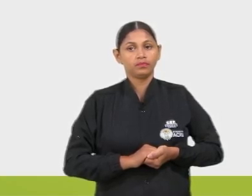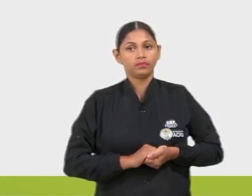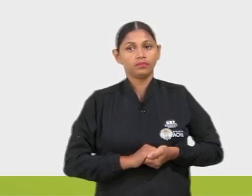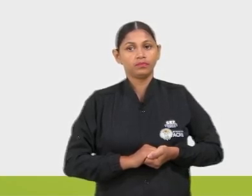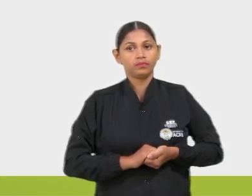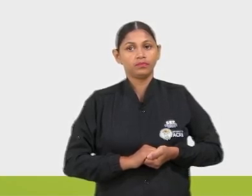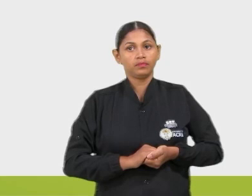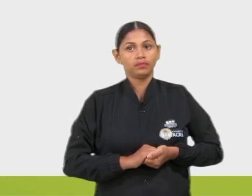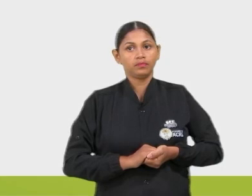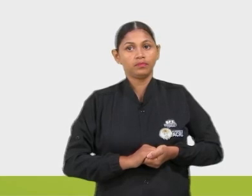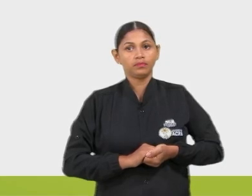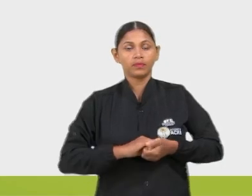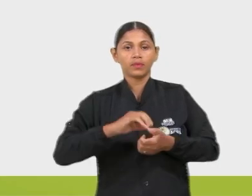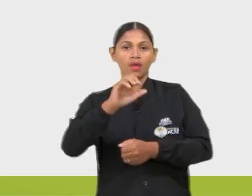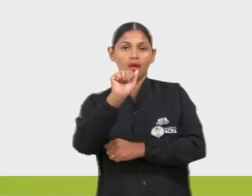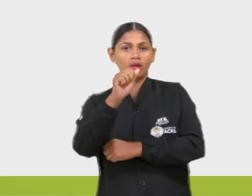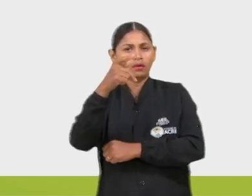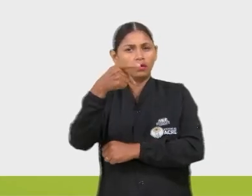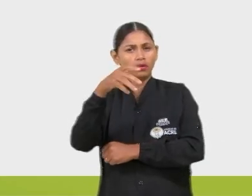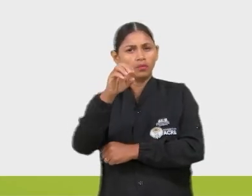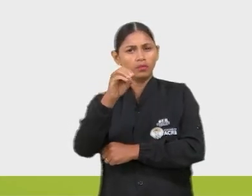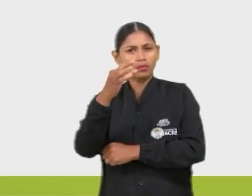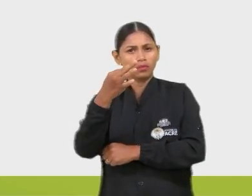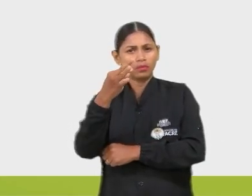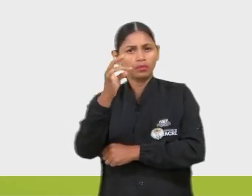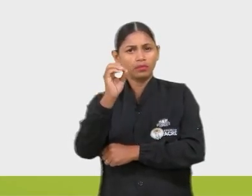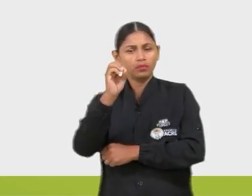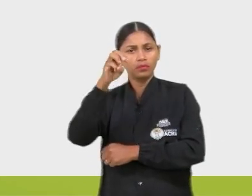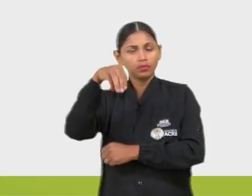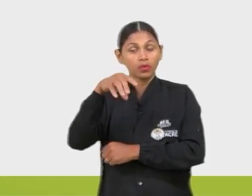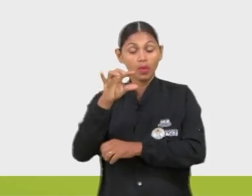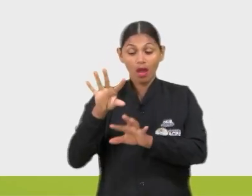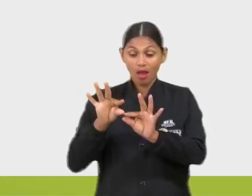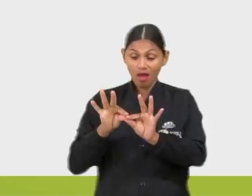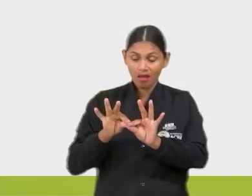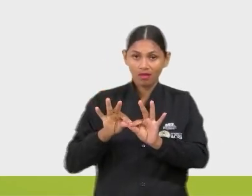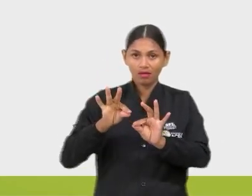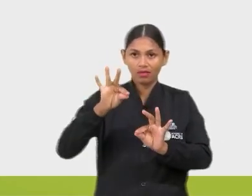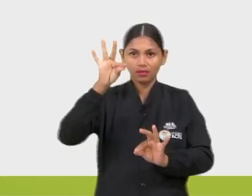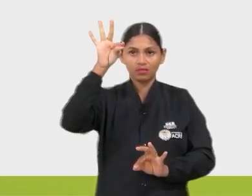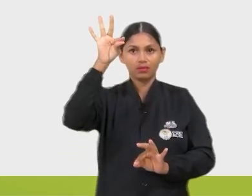apótema, né? O que é apótema, professor? Apótema nada mais é do que a altura